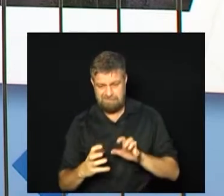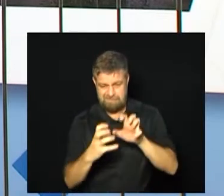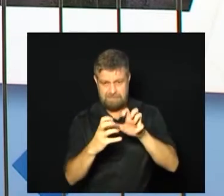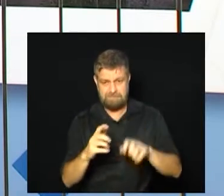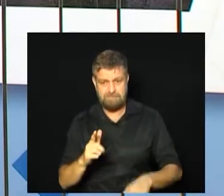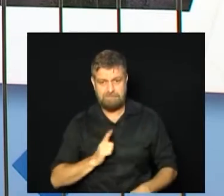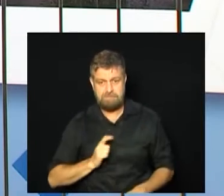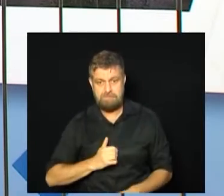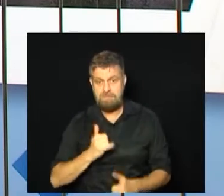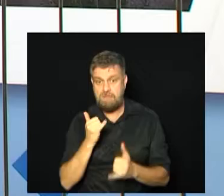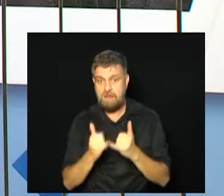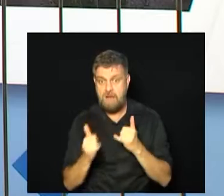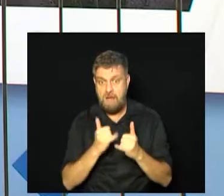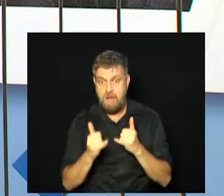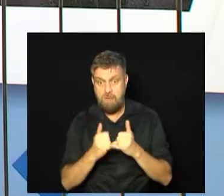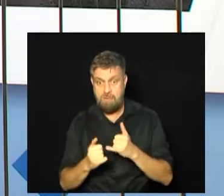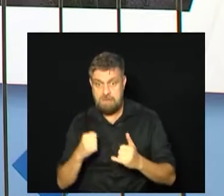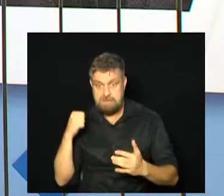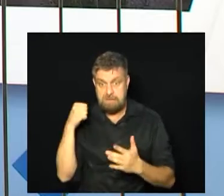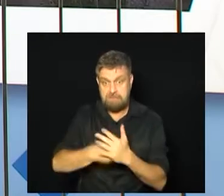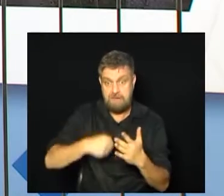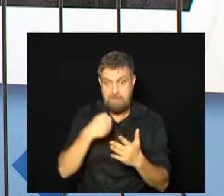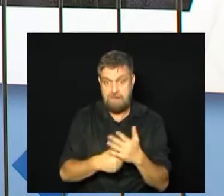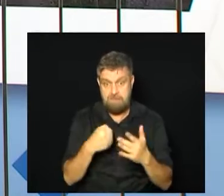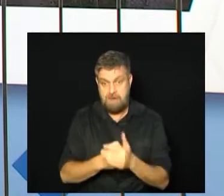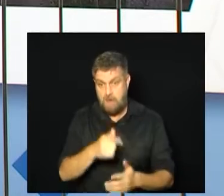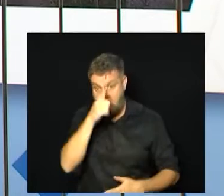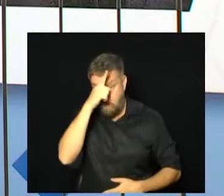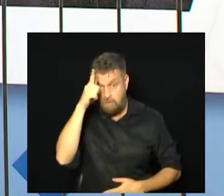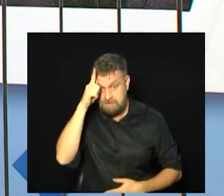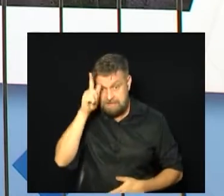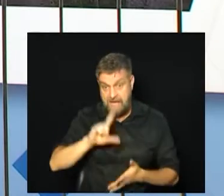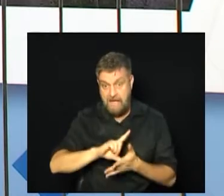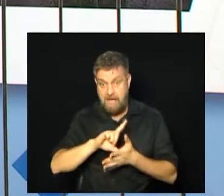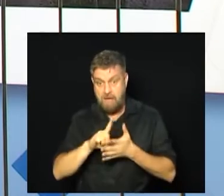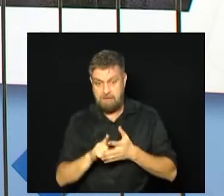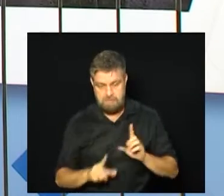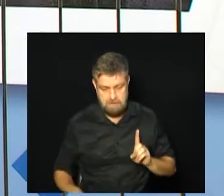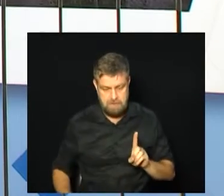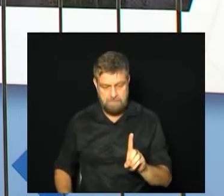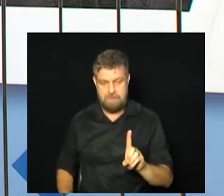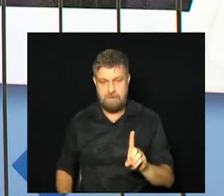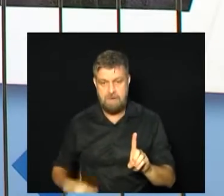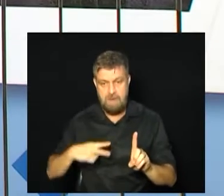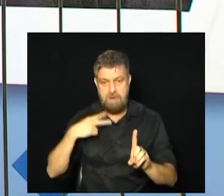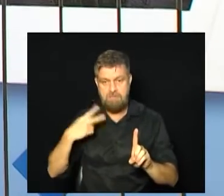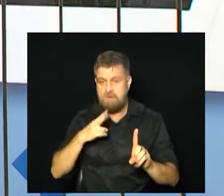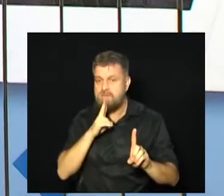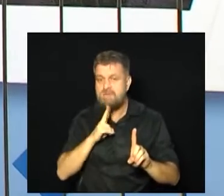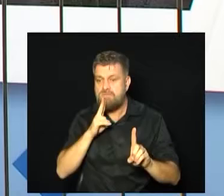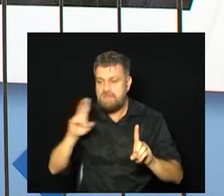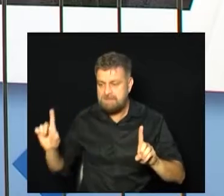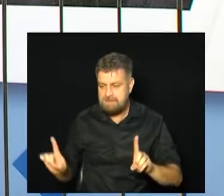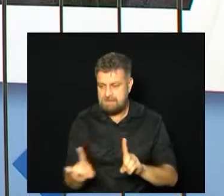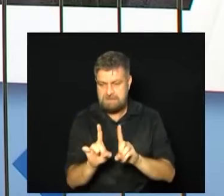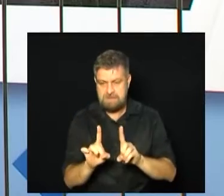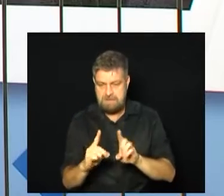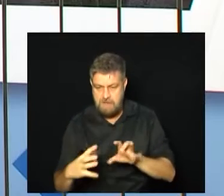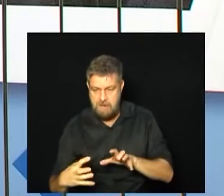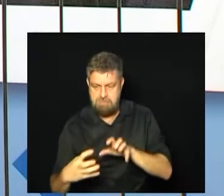ali quase físico entre o vereador Gustavo Peta, logo depois que ele desceu da fala dele, e o vereador Nelson